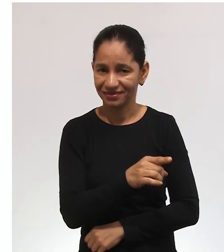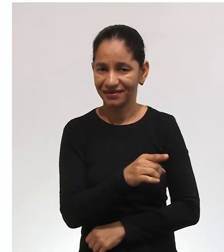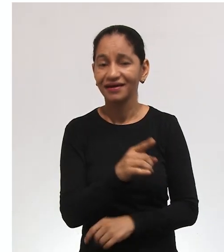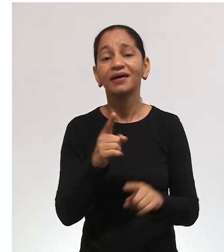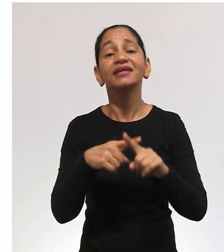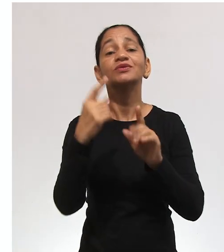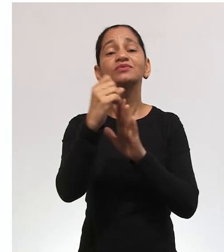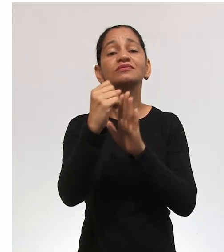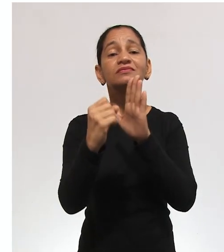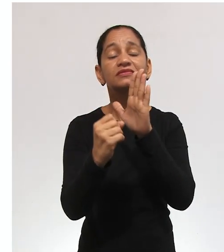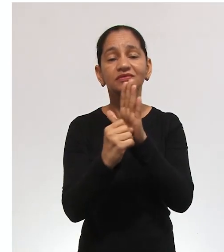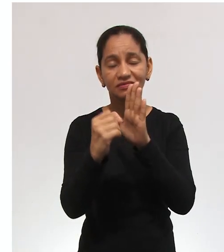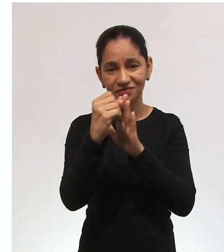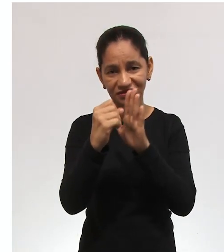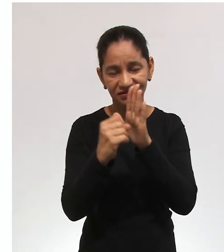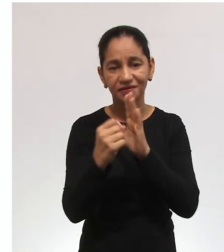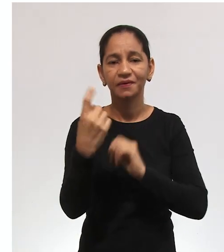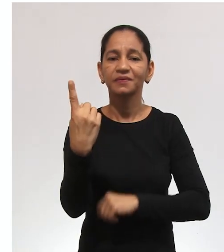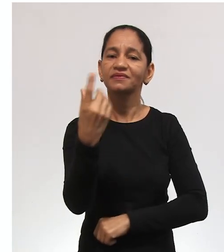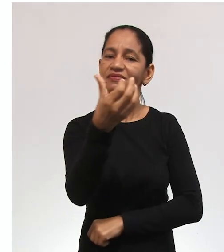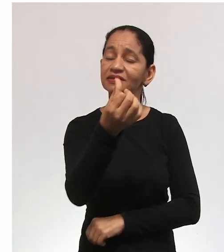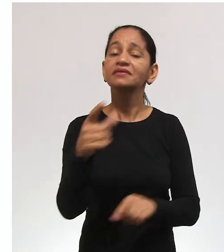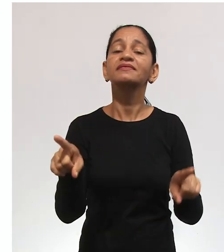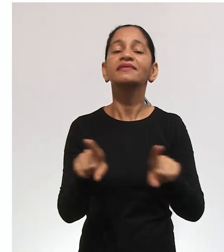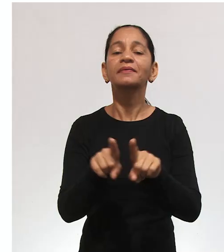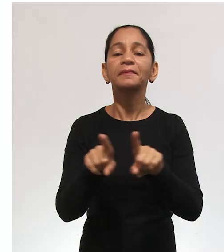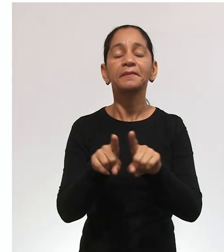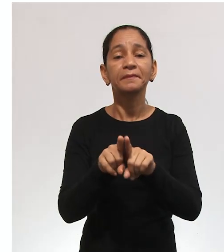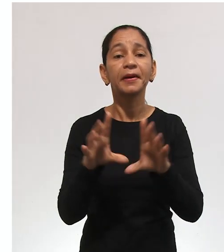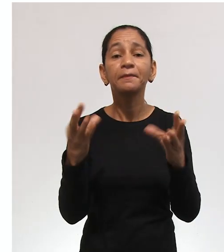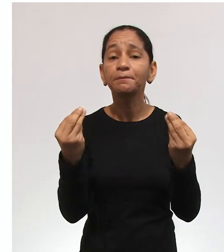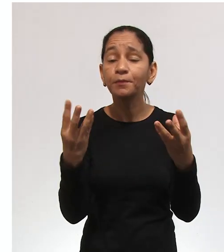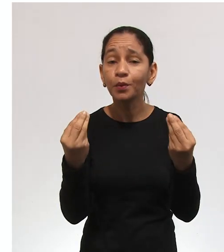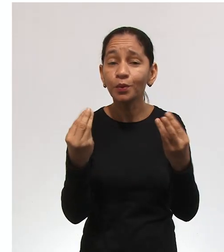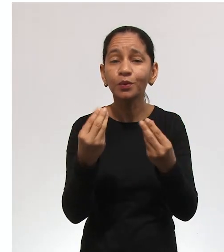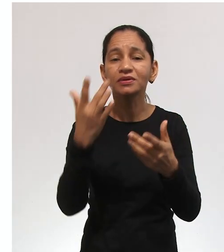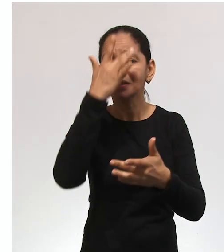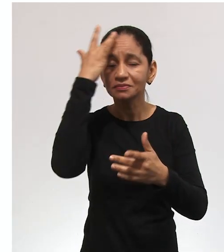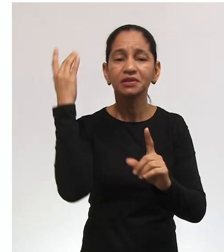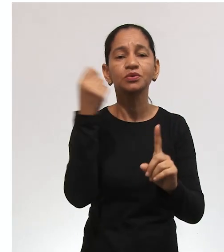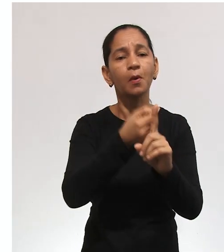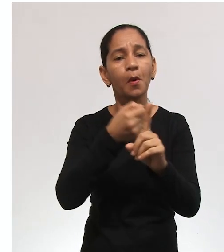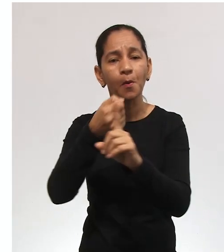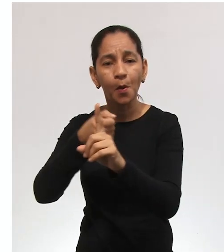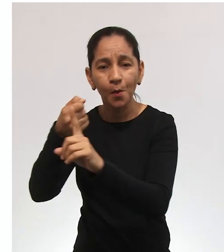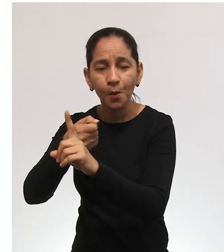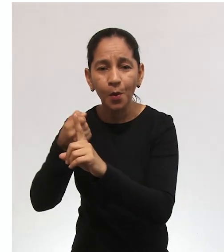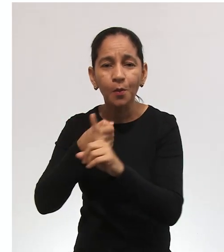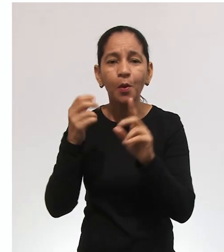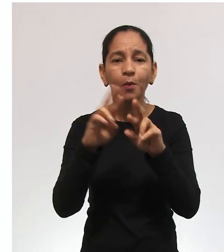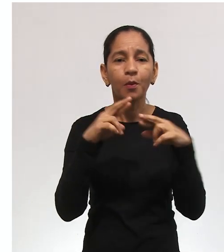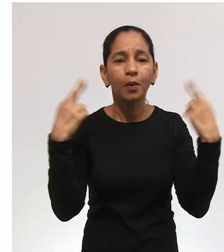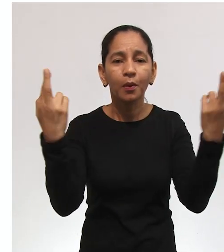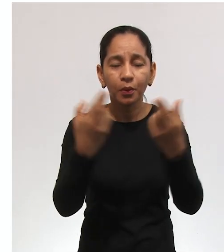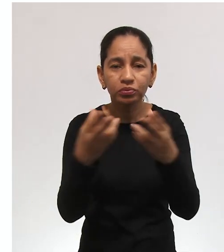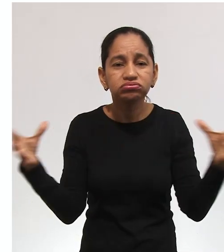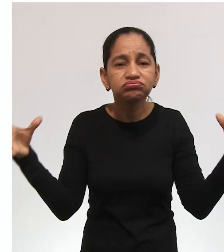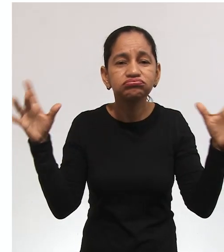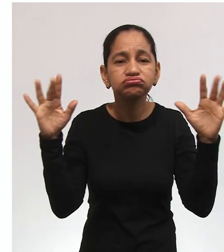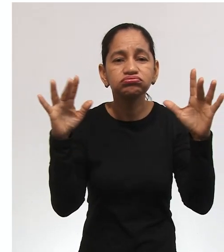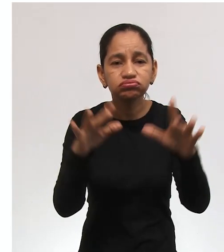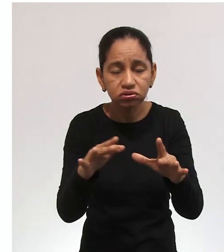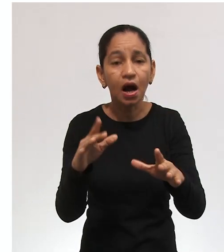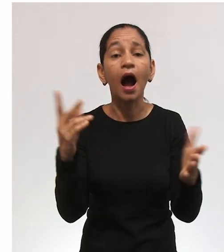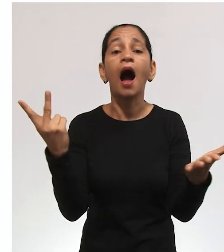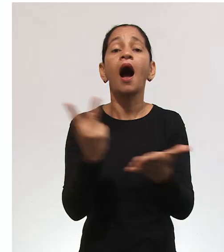a gente tem as companhage, né, que são reuniões de companheiros para lutar pelos seus direitos. A gente pode dizer